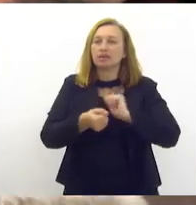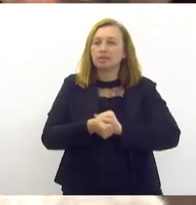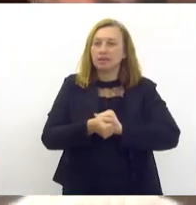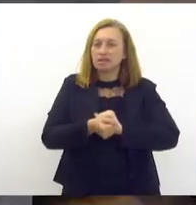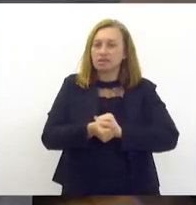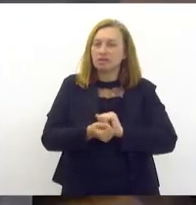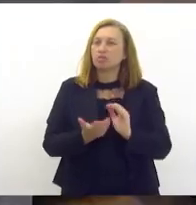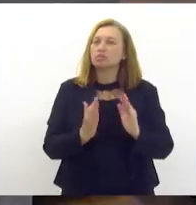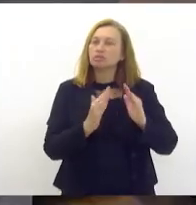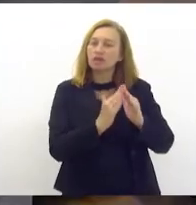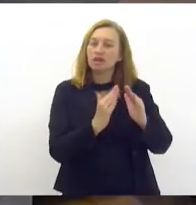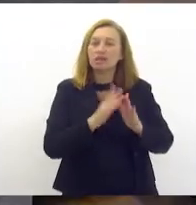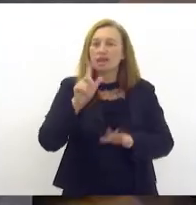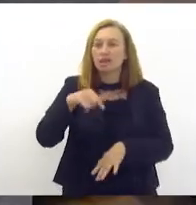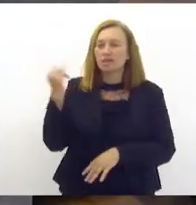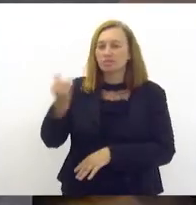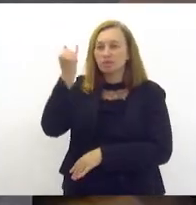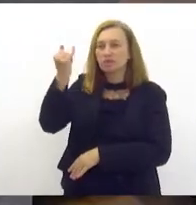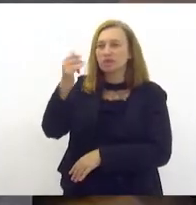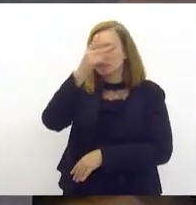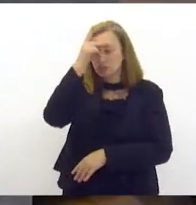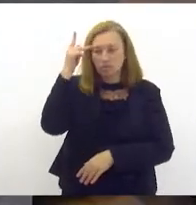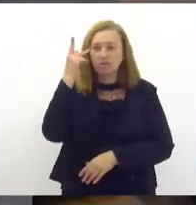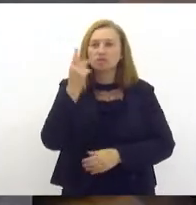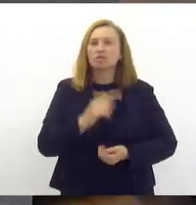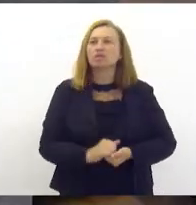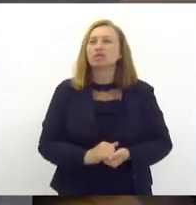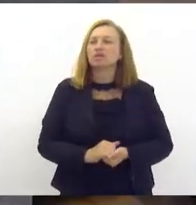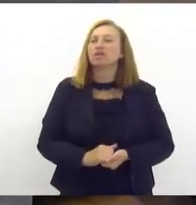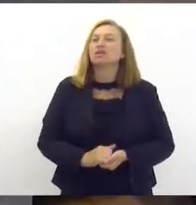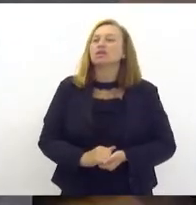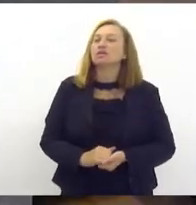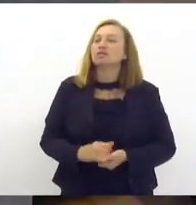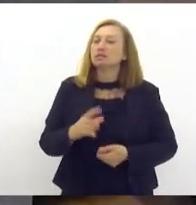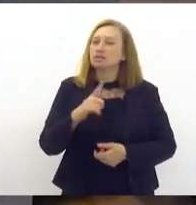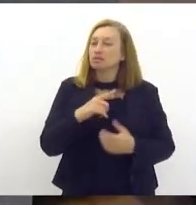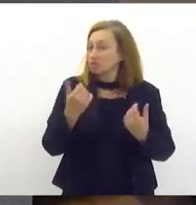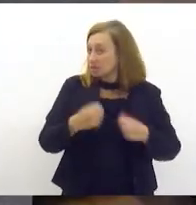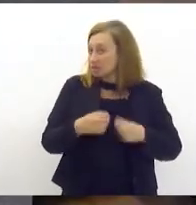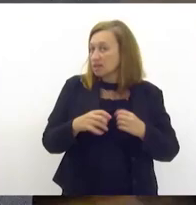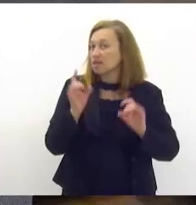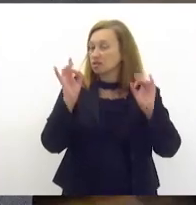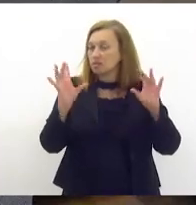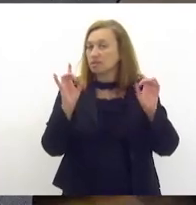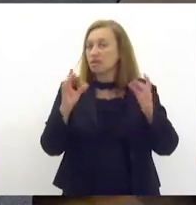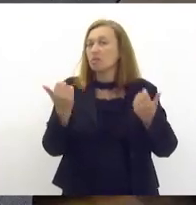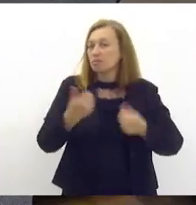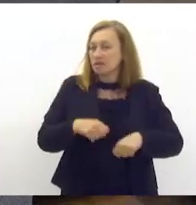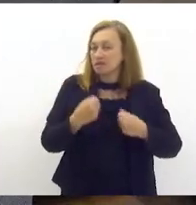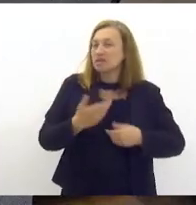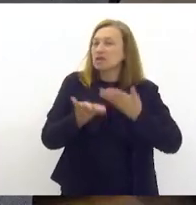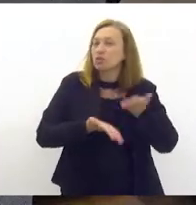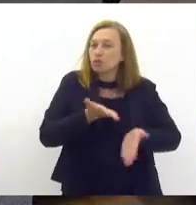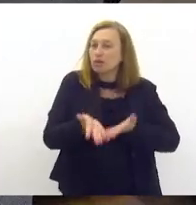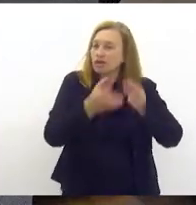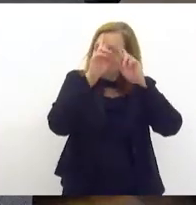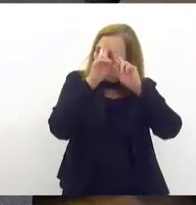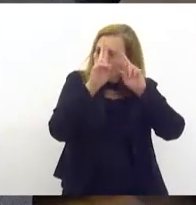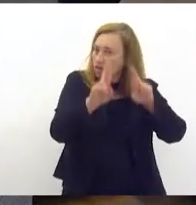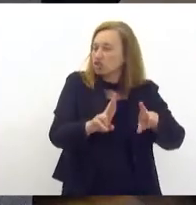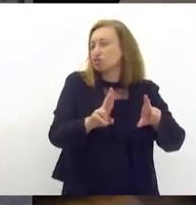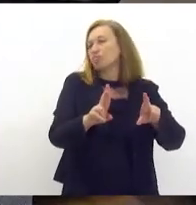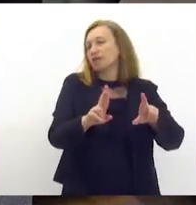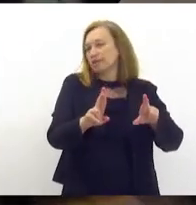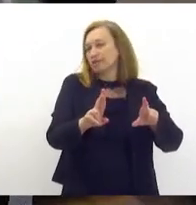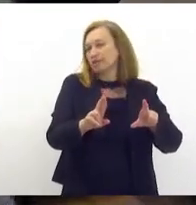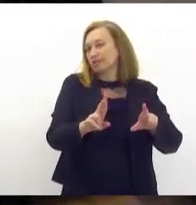muito importante. Essas pessoas, elas têm uma situação especial e devem ter tratadas com todo respeito e